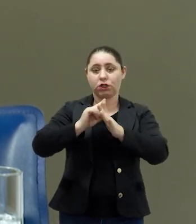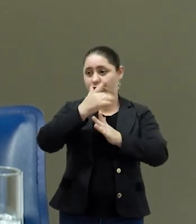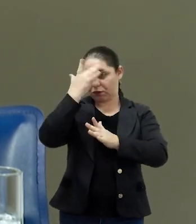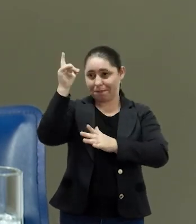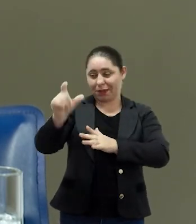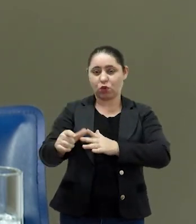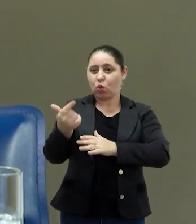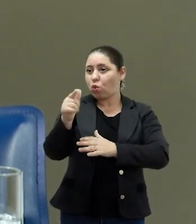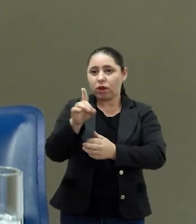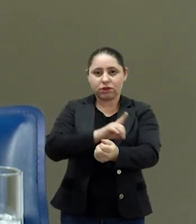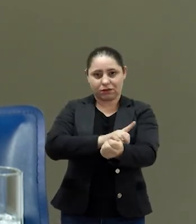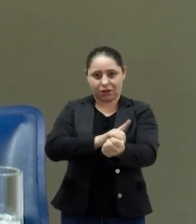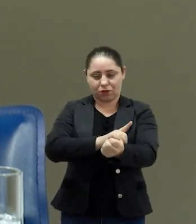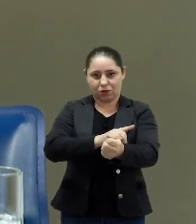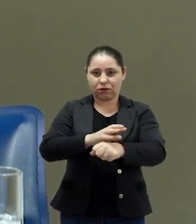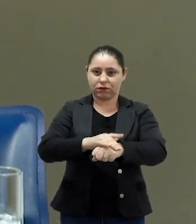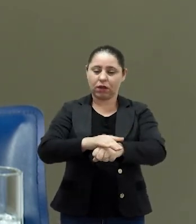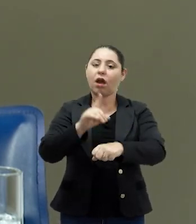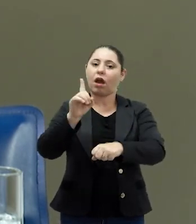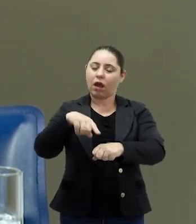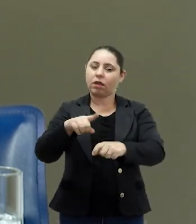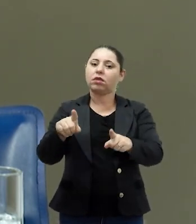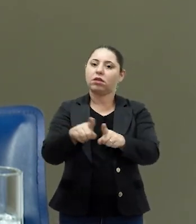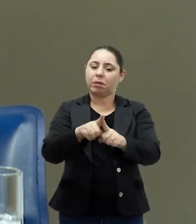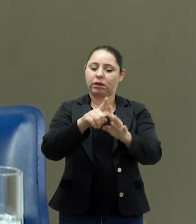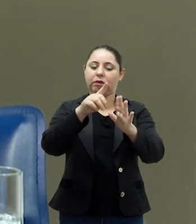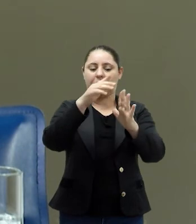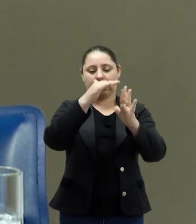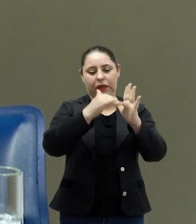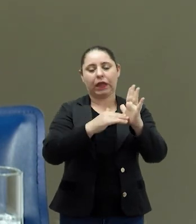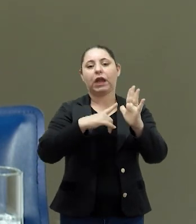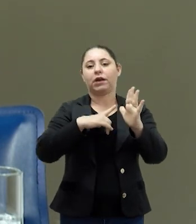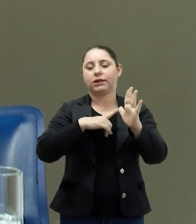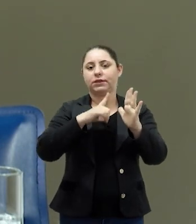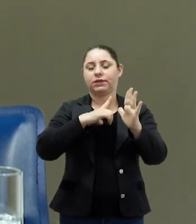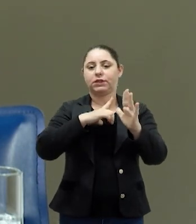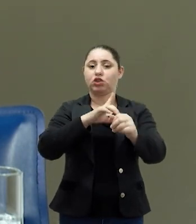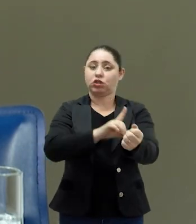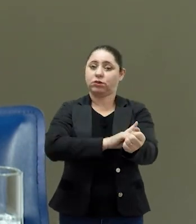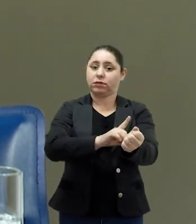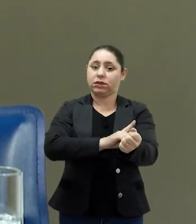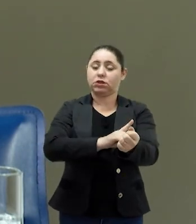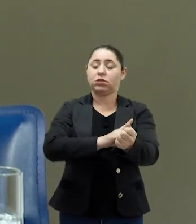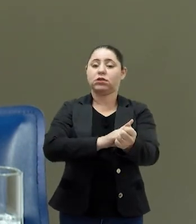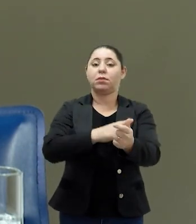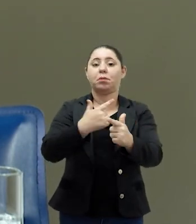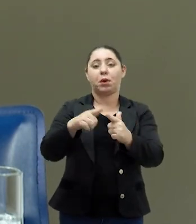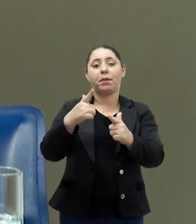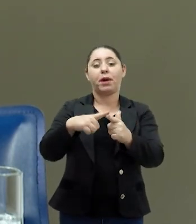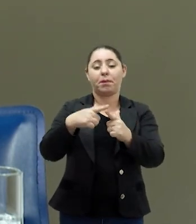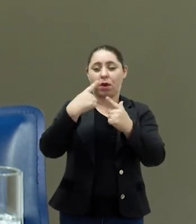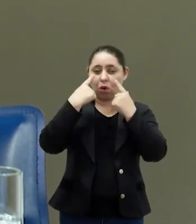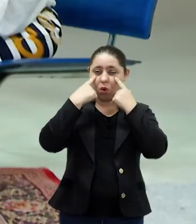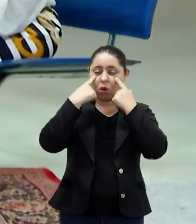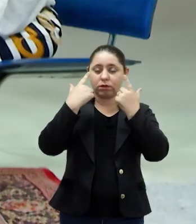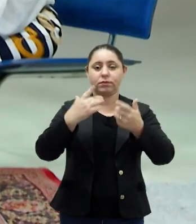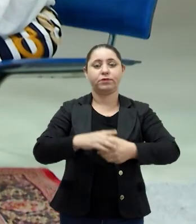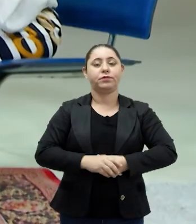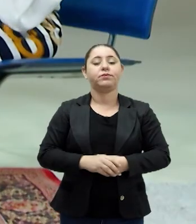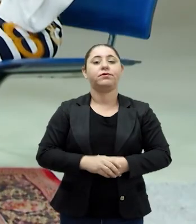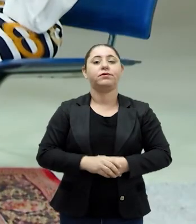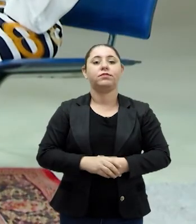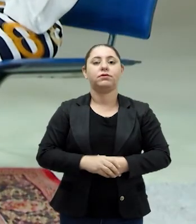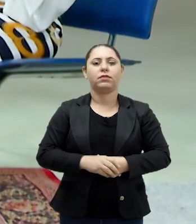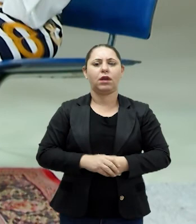quem não tem diabetes. Então é um fator de risco possuir diabetes e catarata. Aí